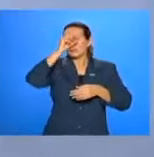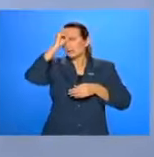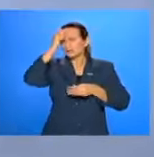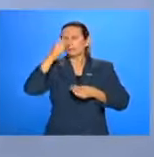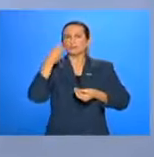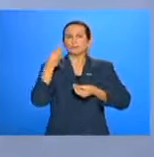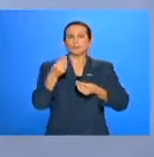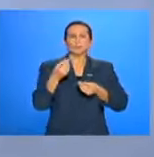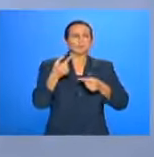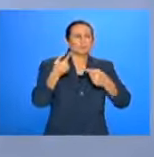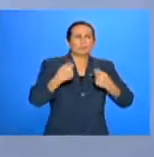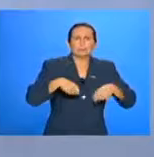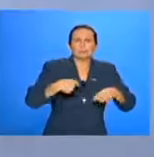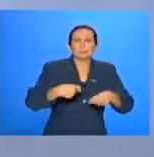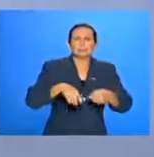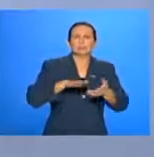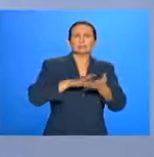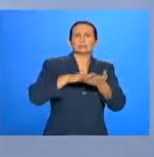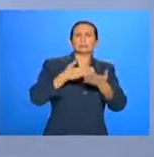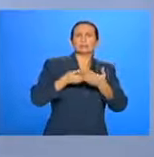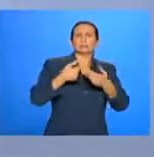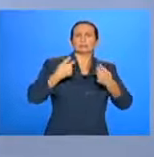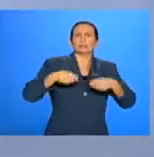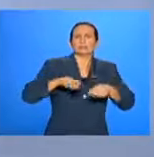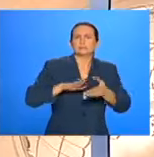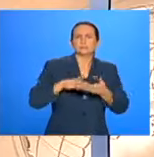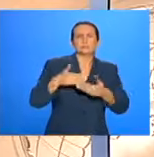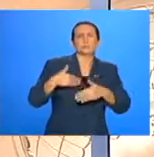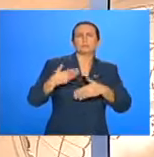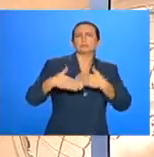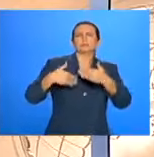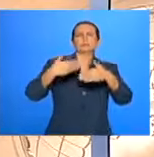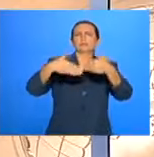o atendimento ao público surdo.